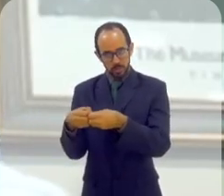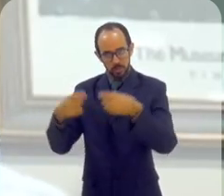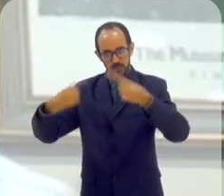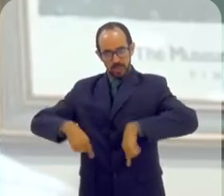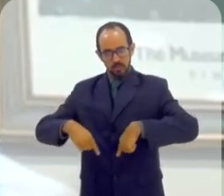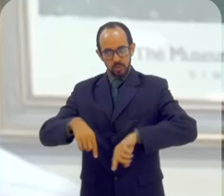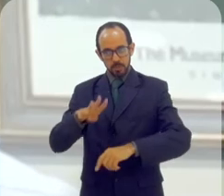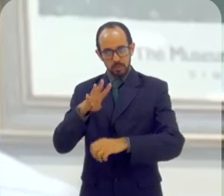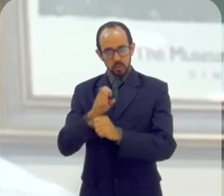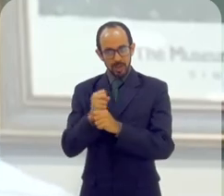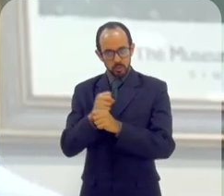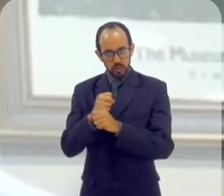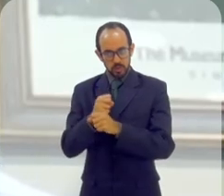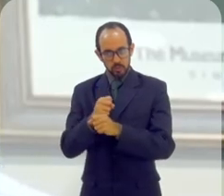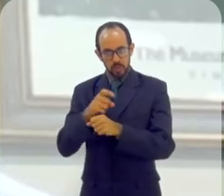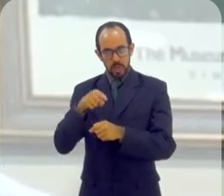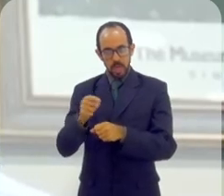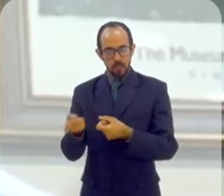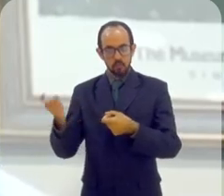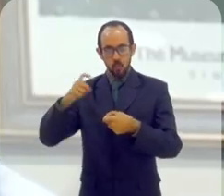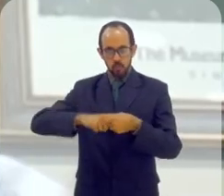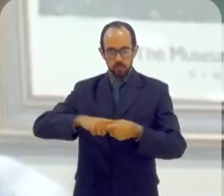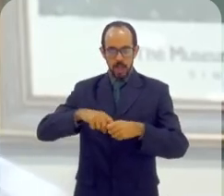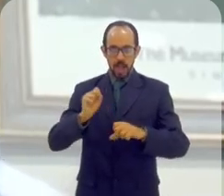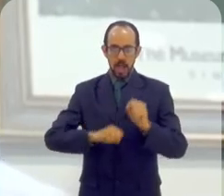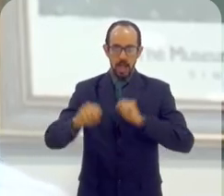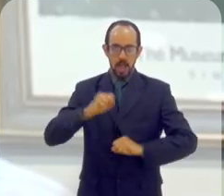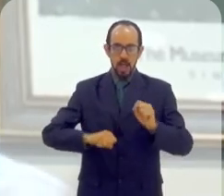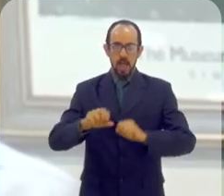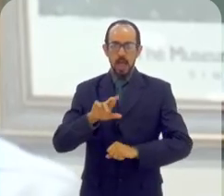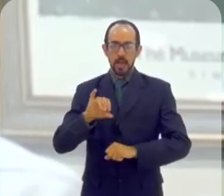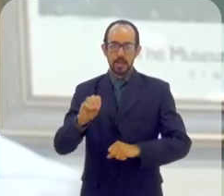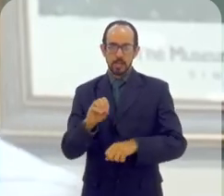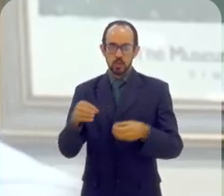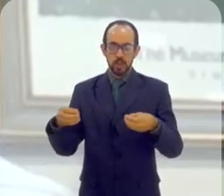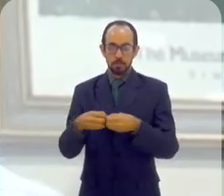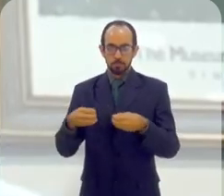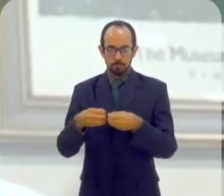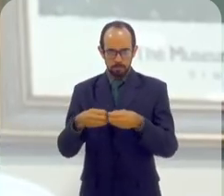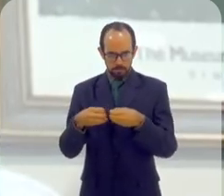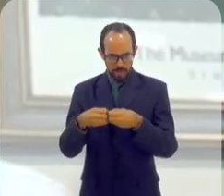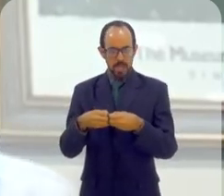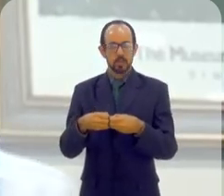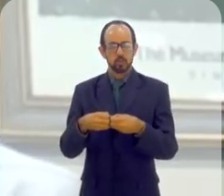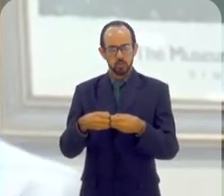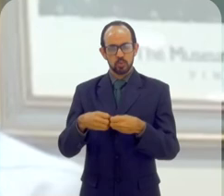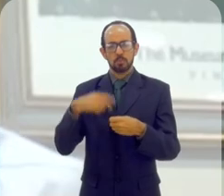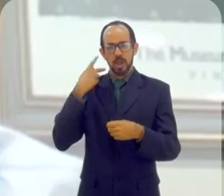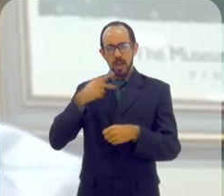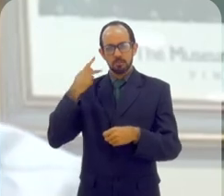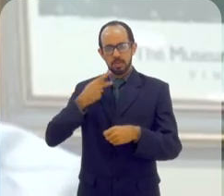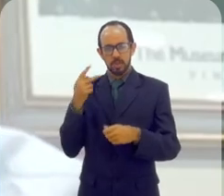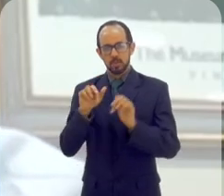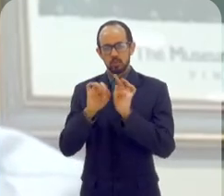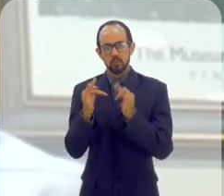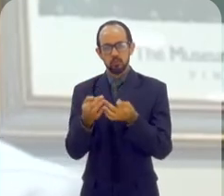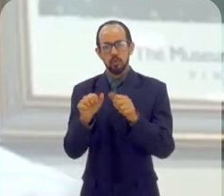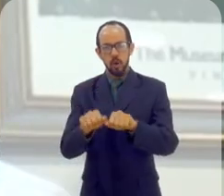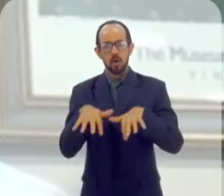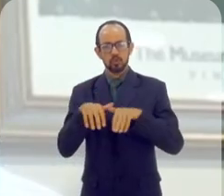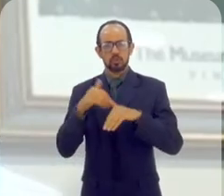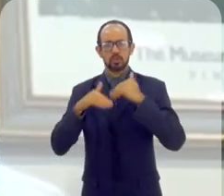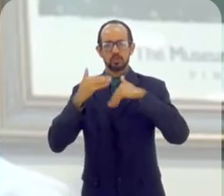o desafio para esses quatro anos de é a indústria tá próximo do Parlamento tá próximo do do